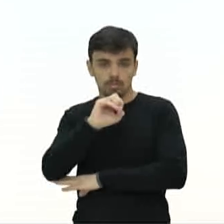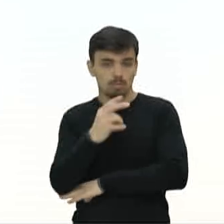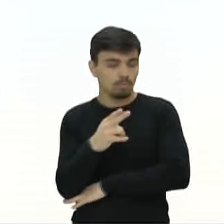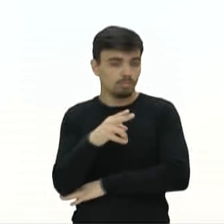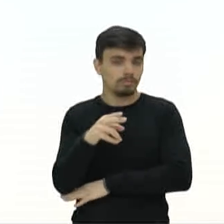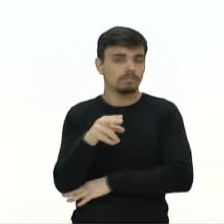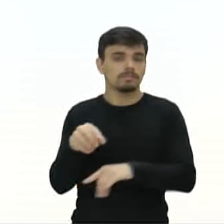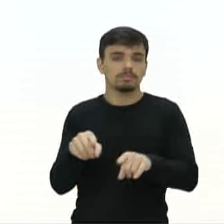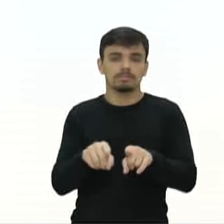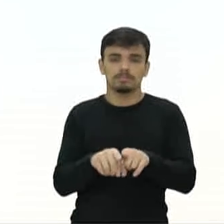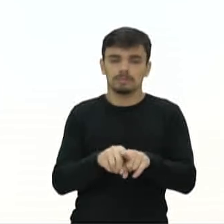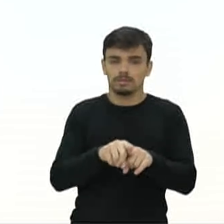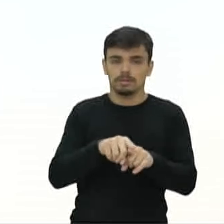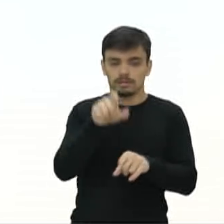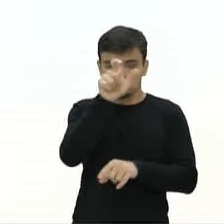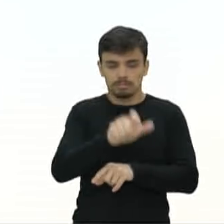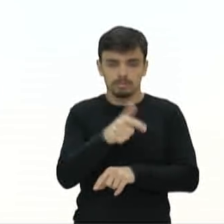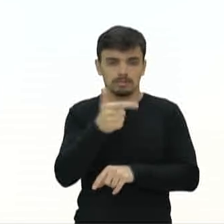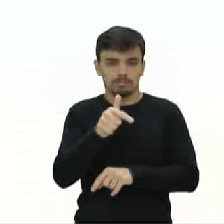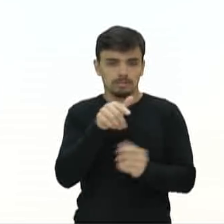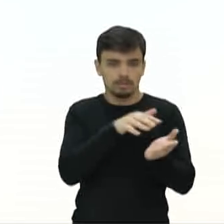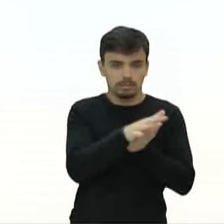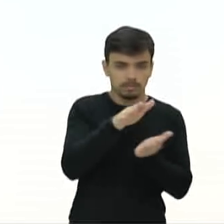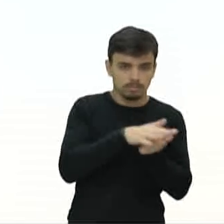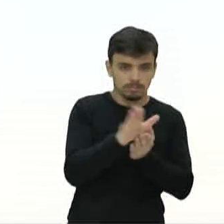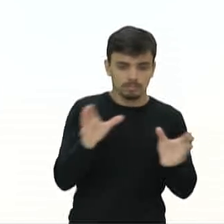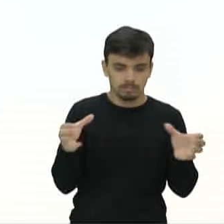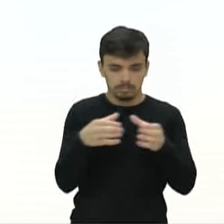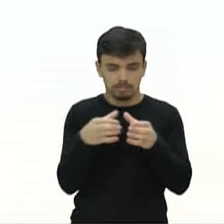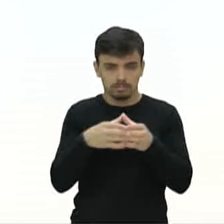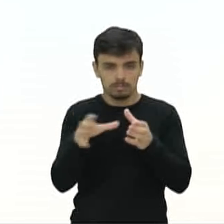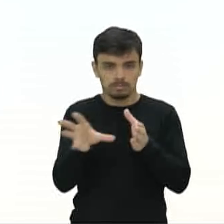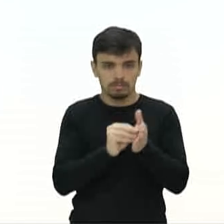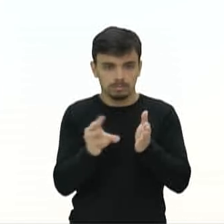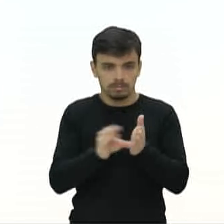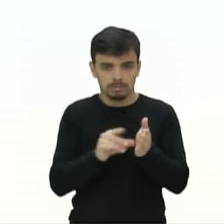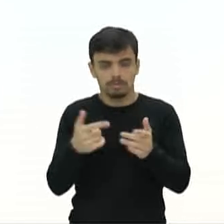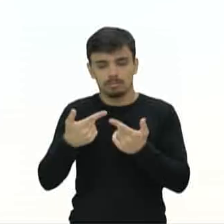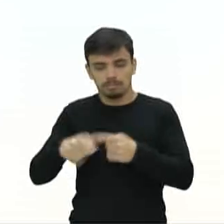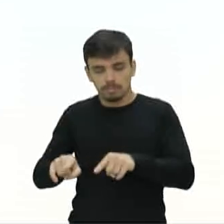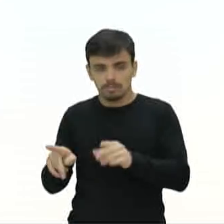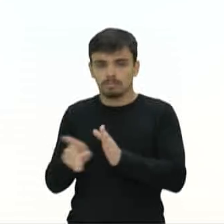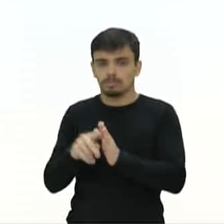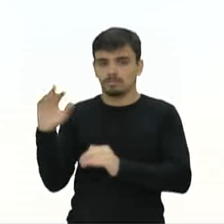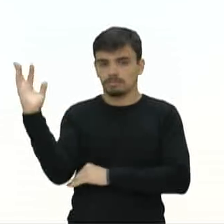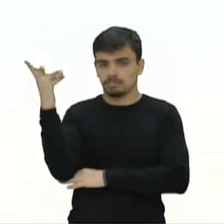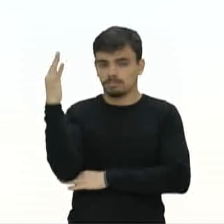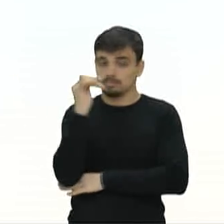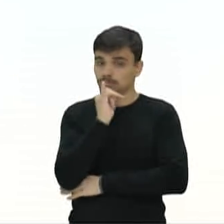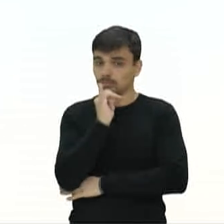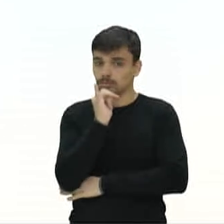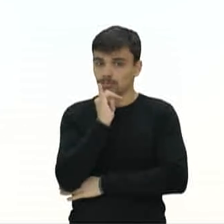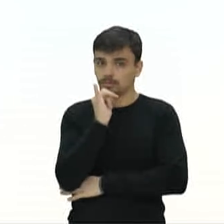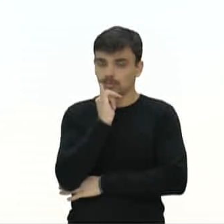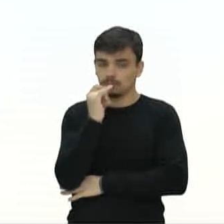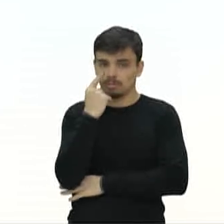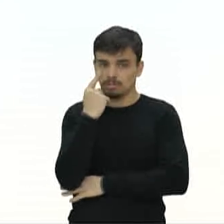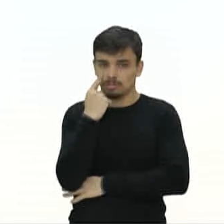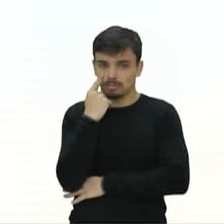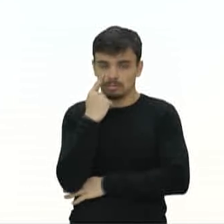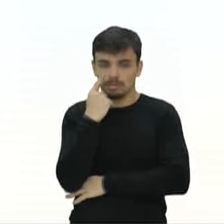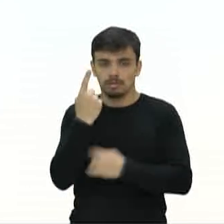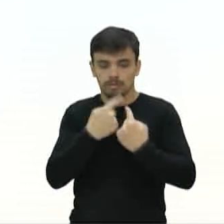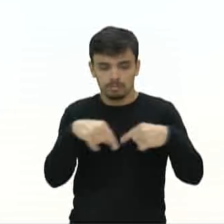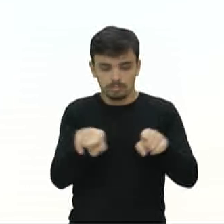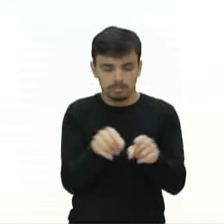seja, aquele que não envolve consumo, coleta ou dano aos recursos naturais, como, por exemplo, a recreação em